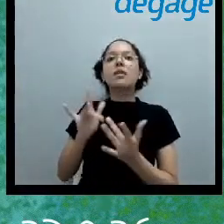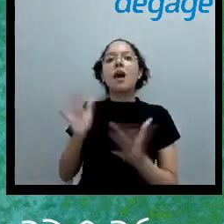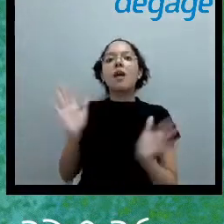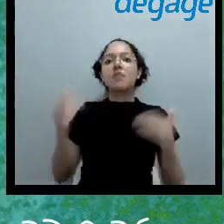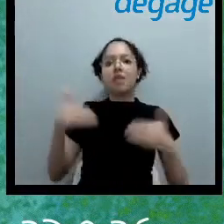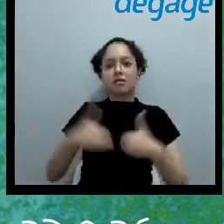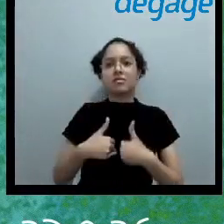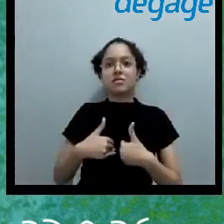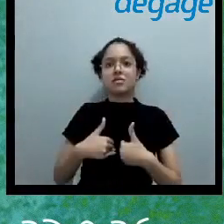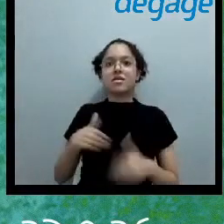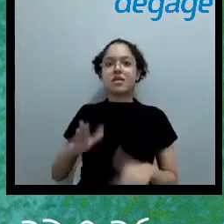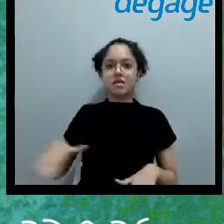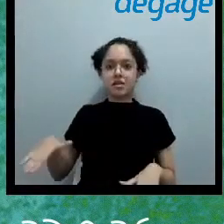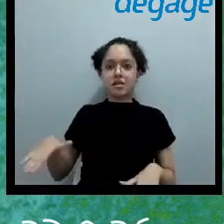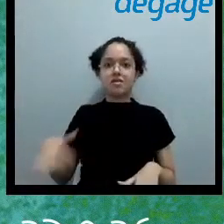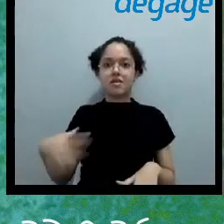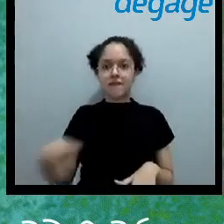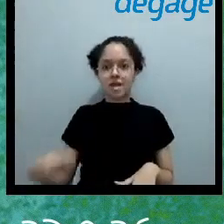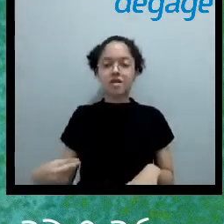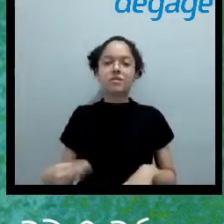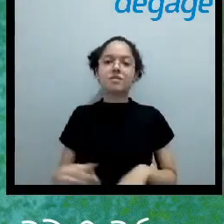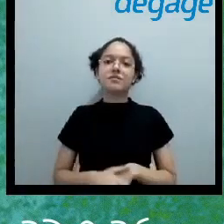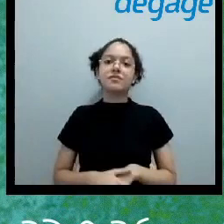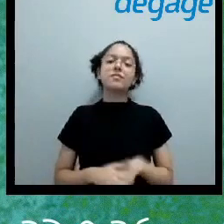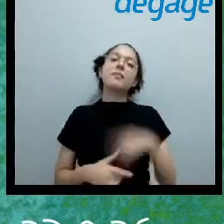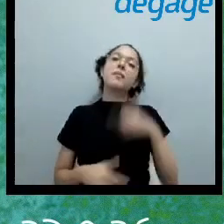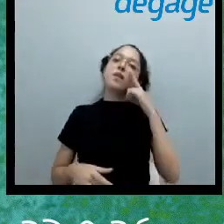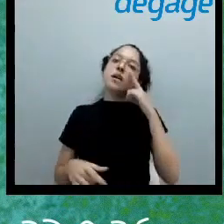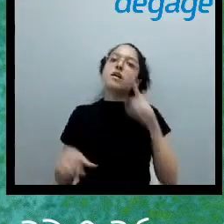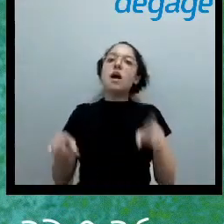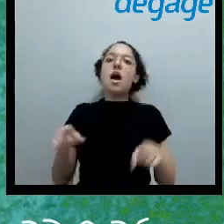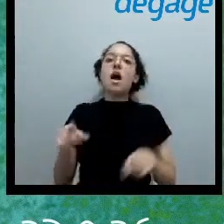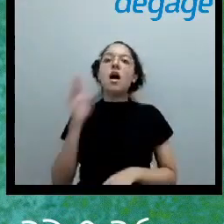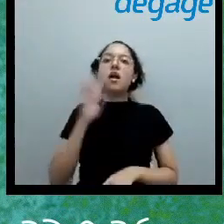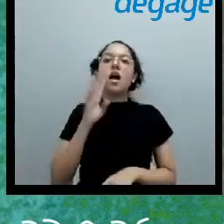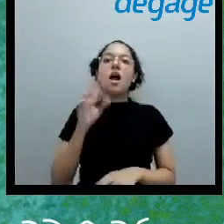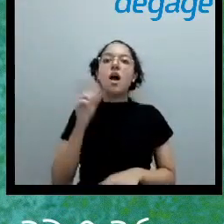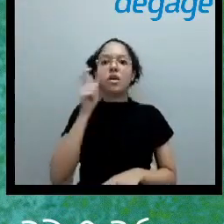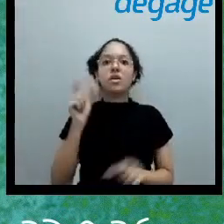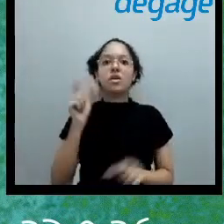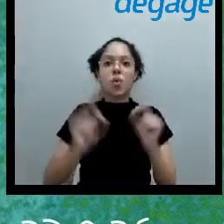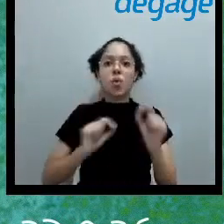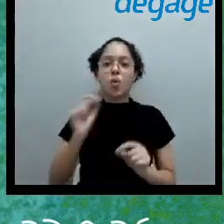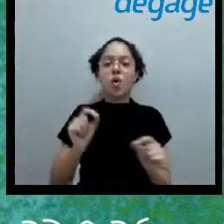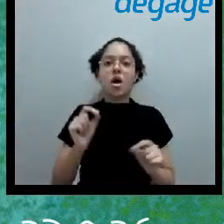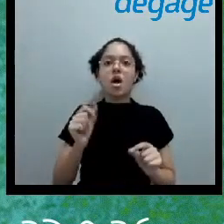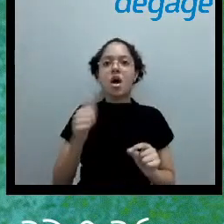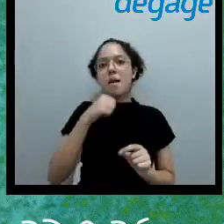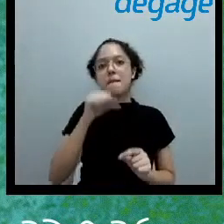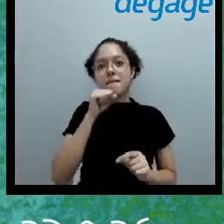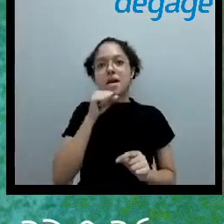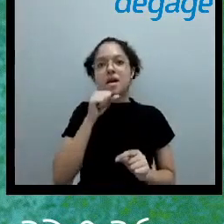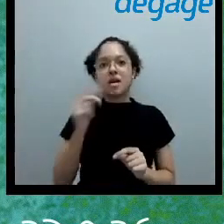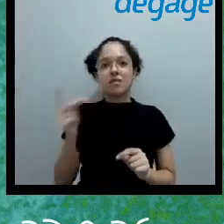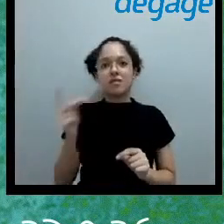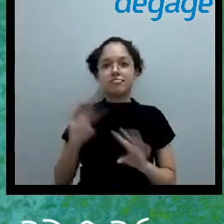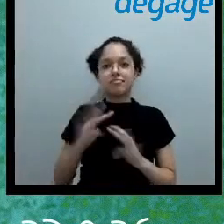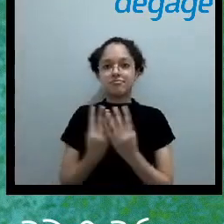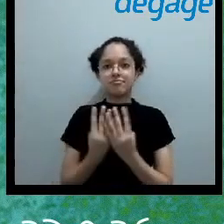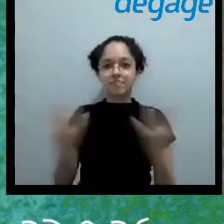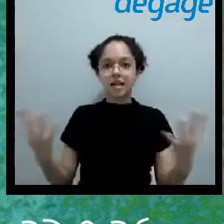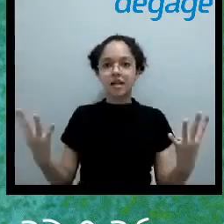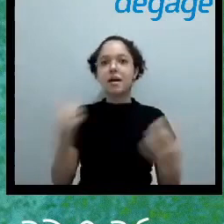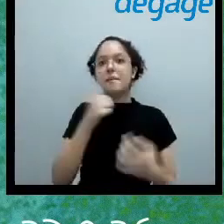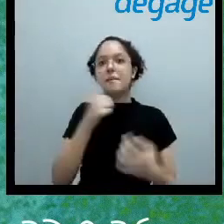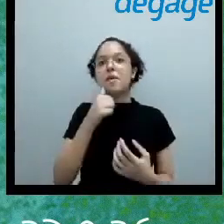E é massa também perceber várias dessas mulheres que se tornaram amigas, né? Porque não tem esse distanciamento, hoje